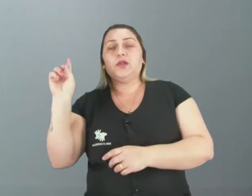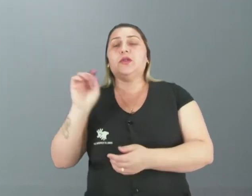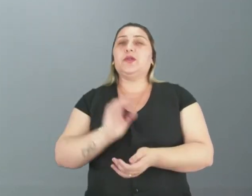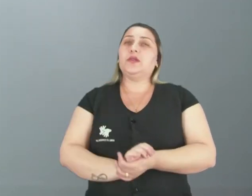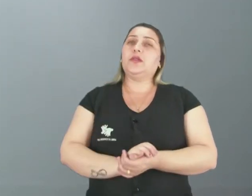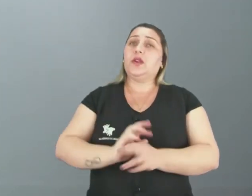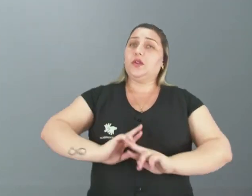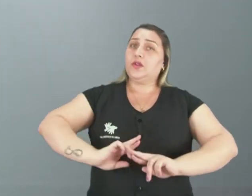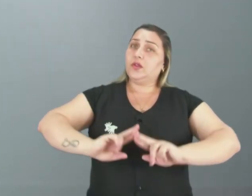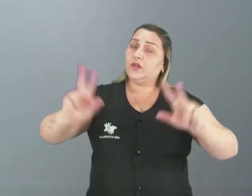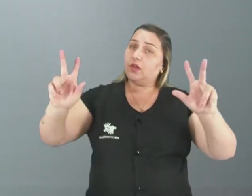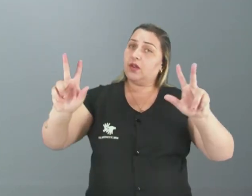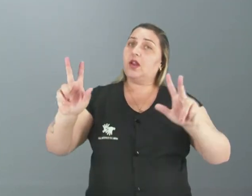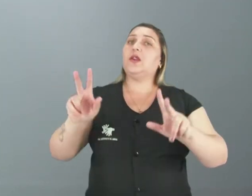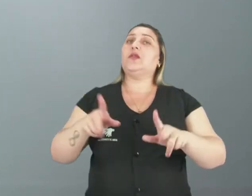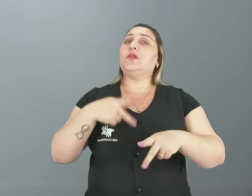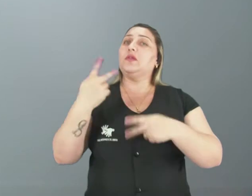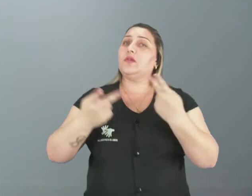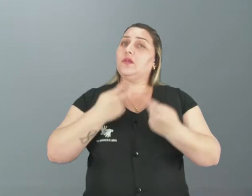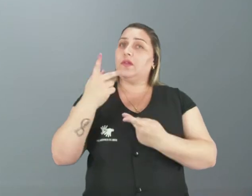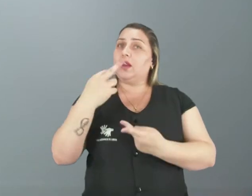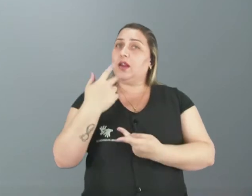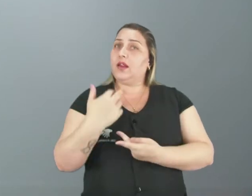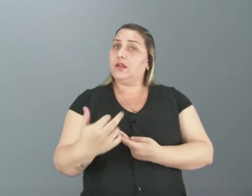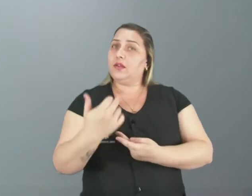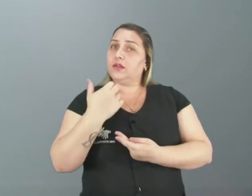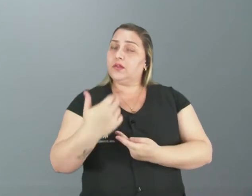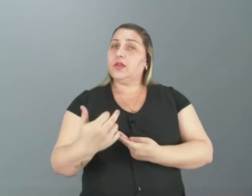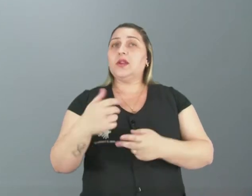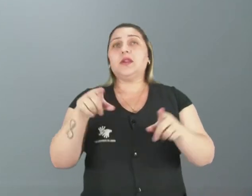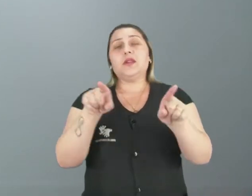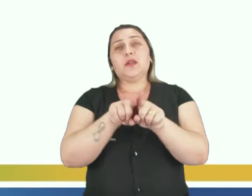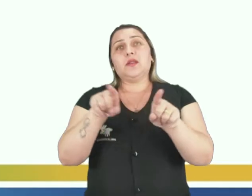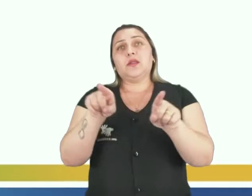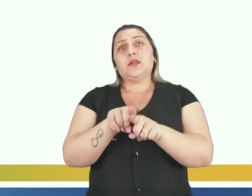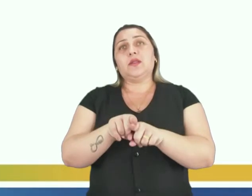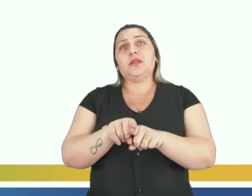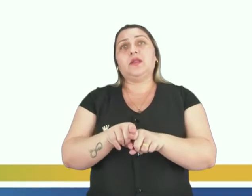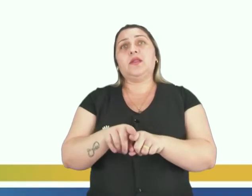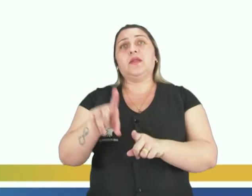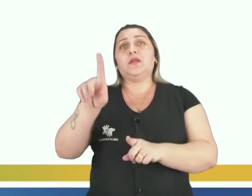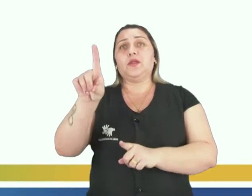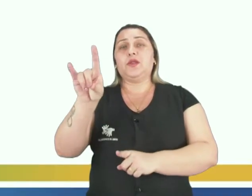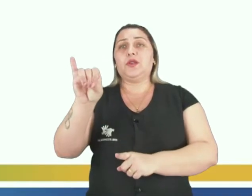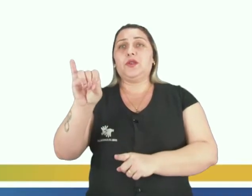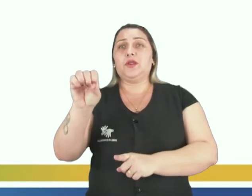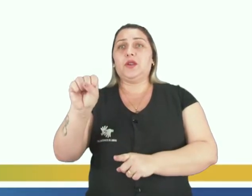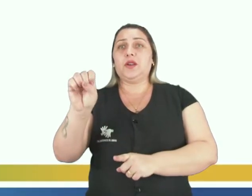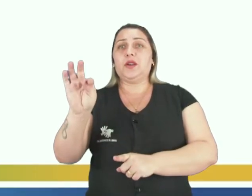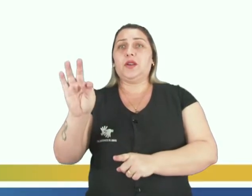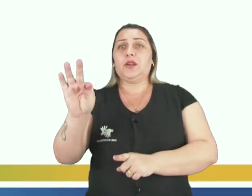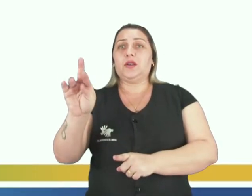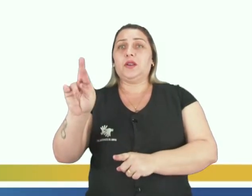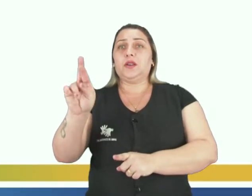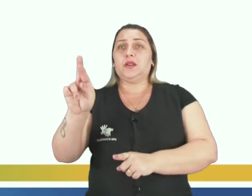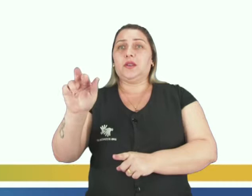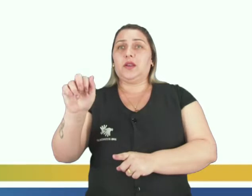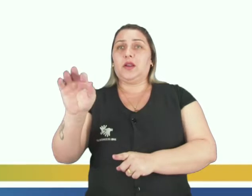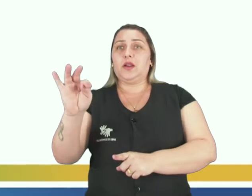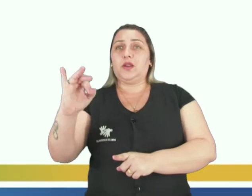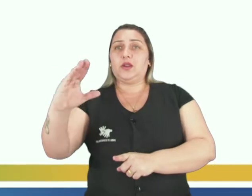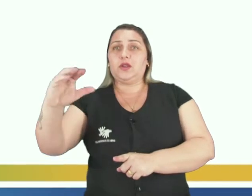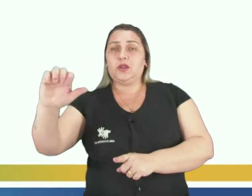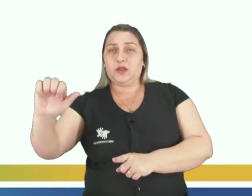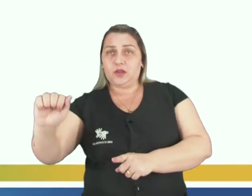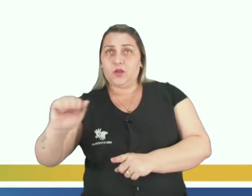Então, são diferentes formas de pronunciar um idioma, certo? E temos também as variações diastráticas, né, ou sociais, que chamamos na